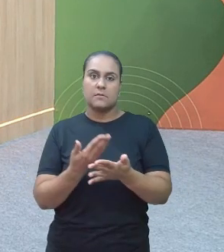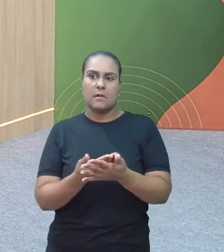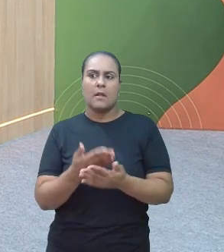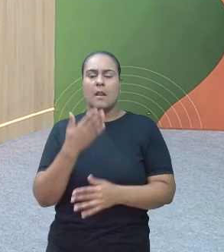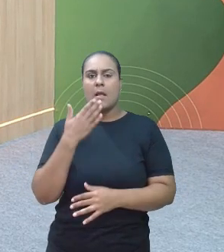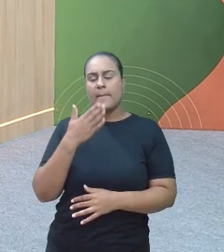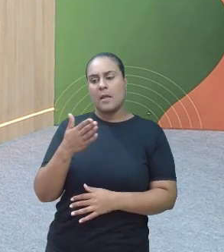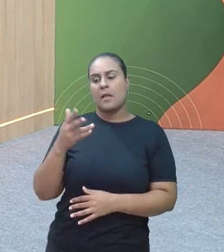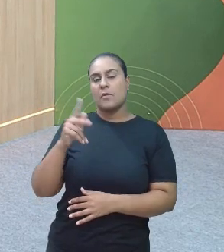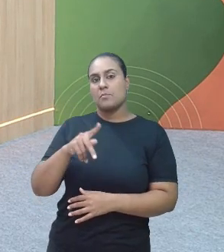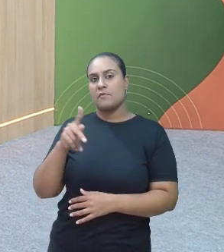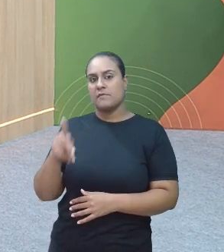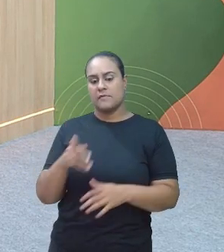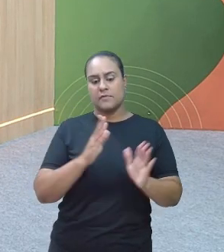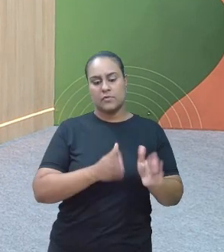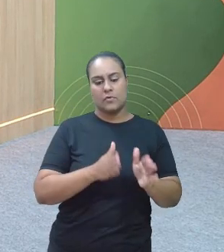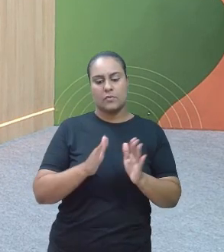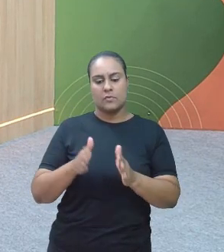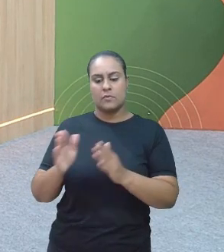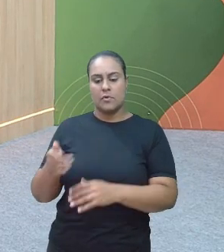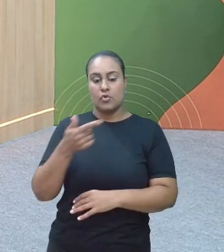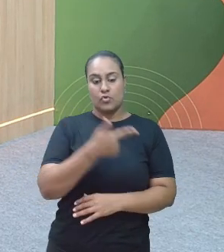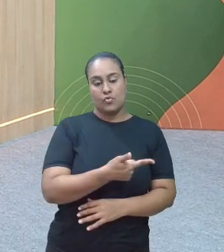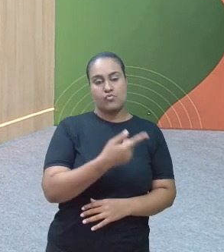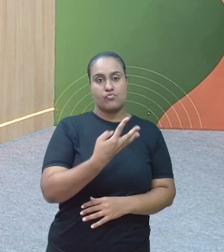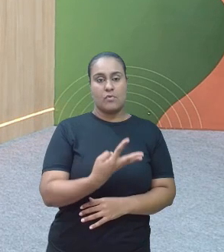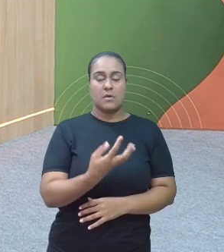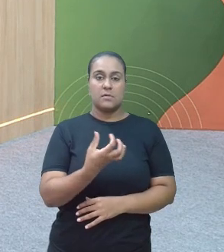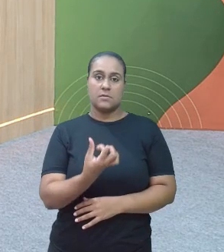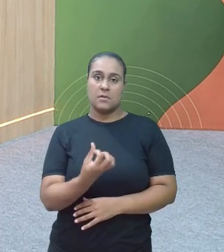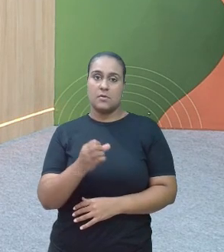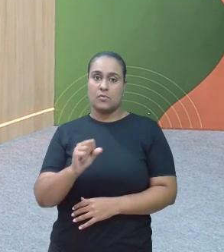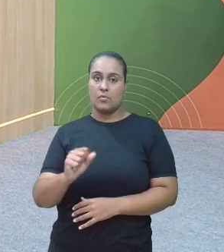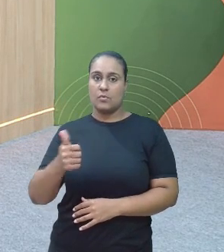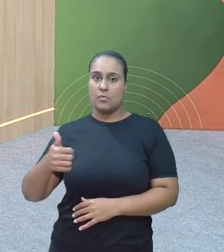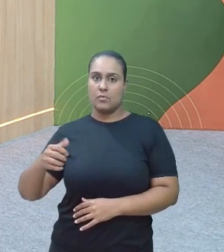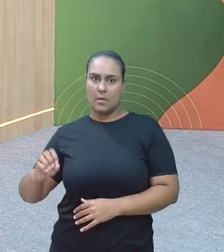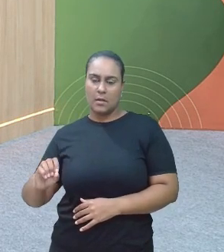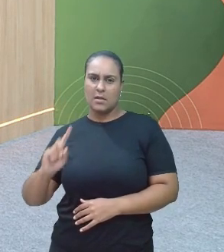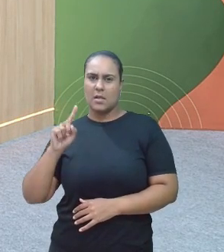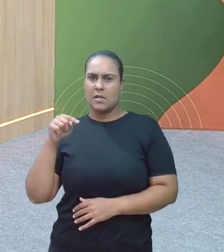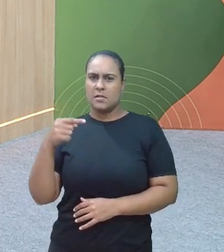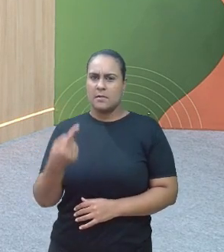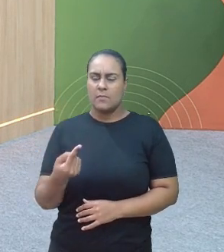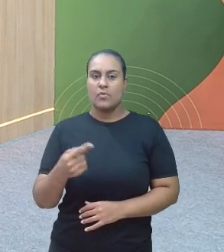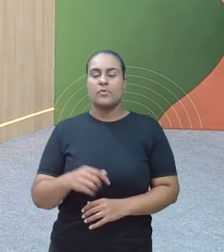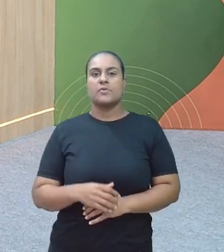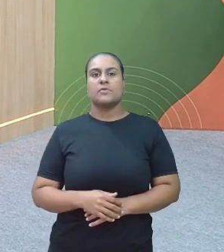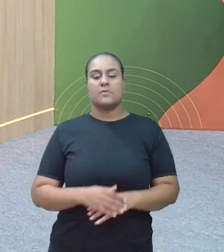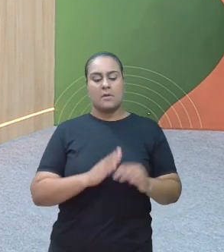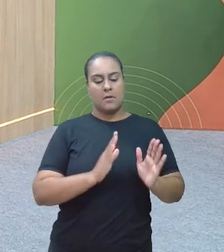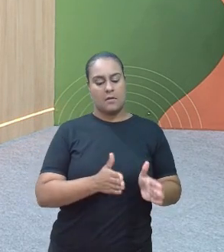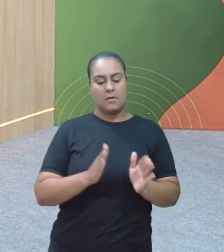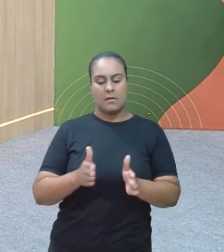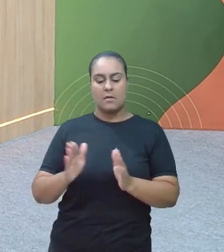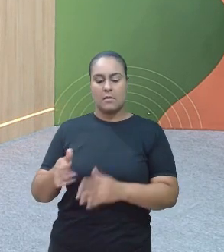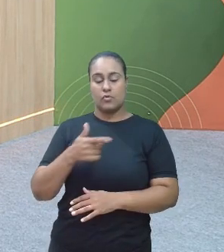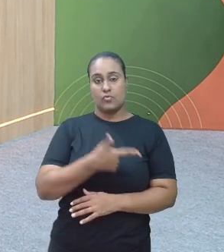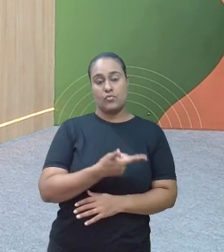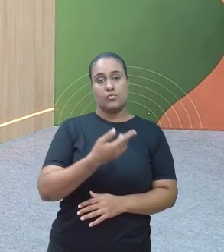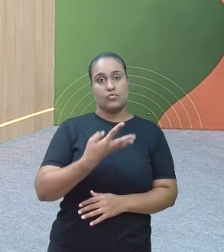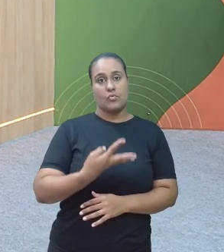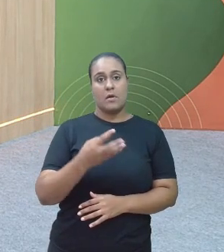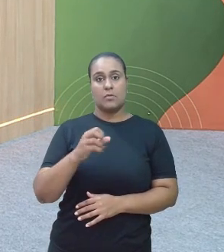professor fazer a sequência 2, 4, 6, 8, 10 e depois fazer a sequência 2,